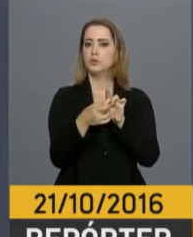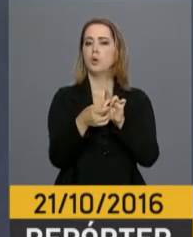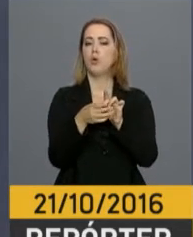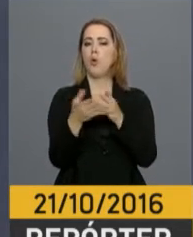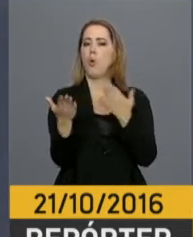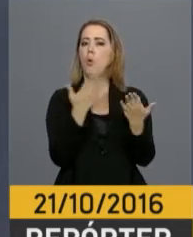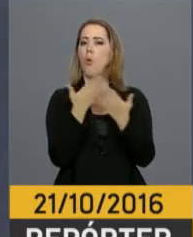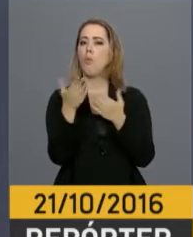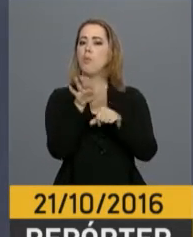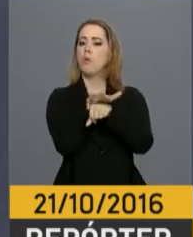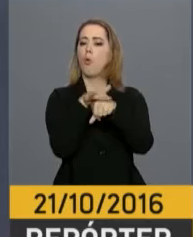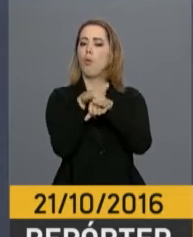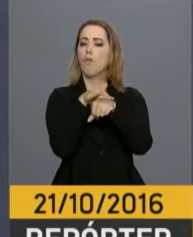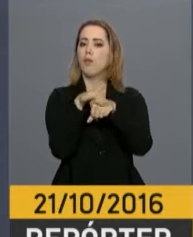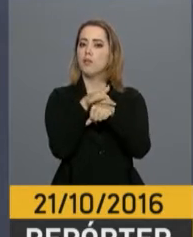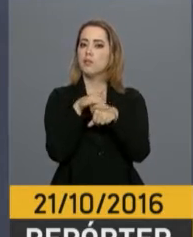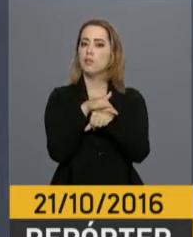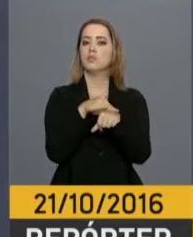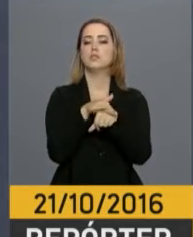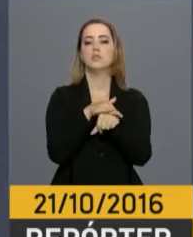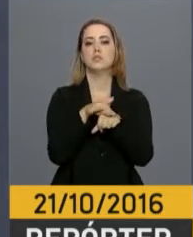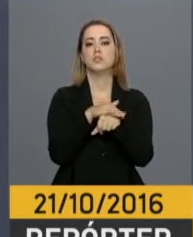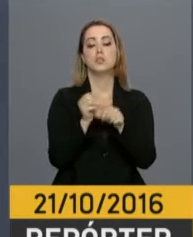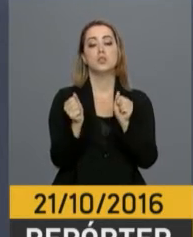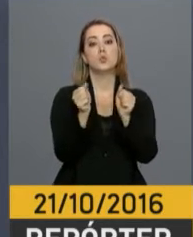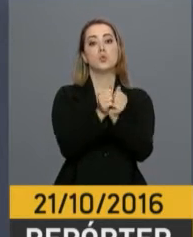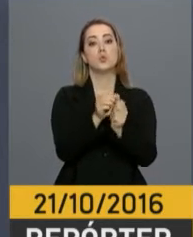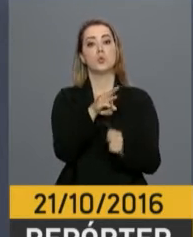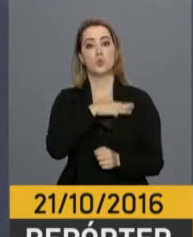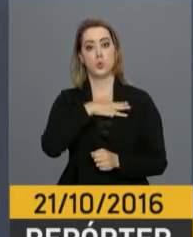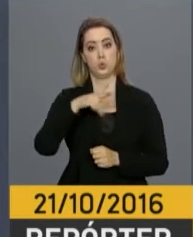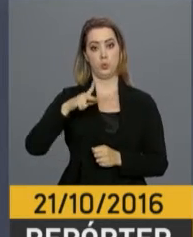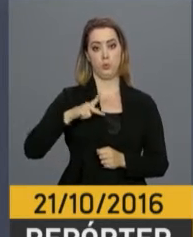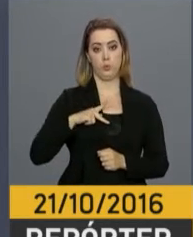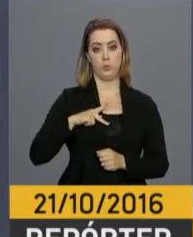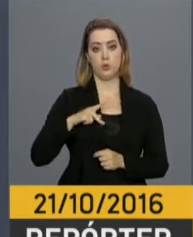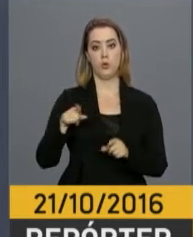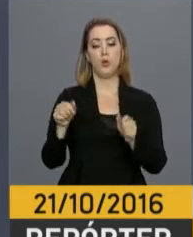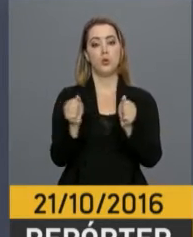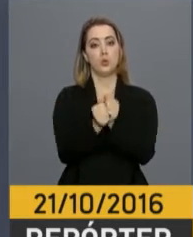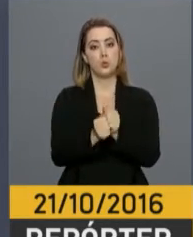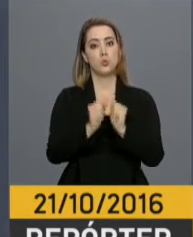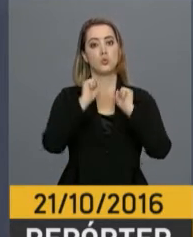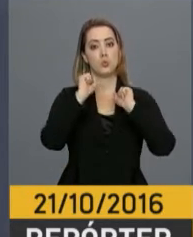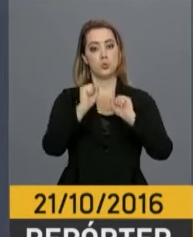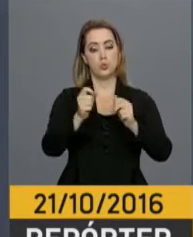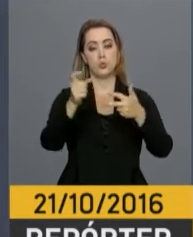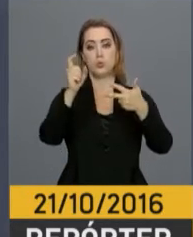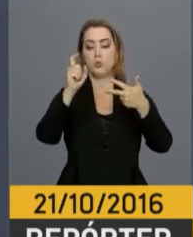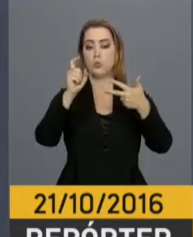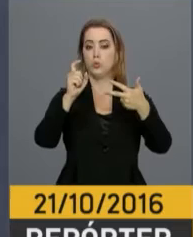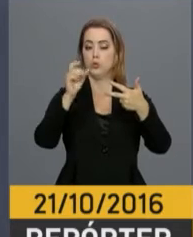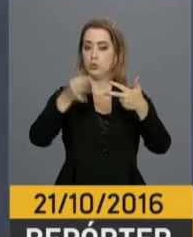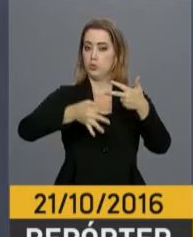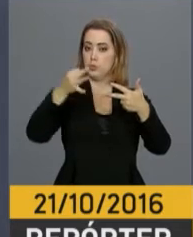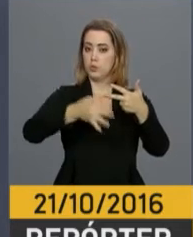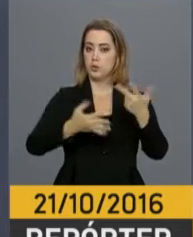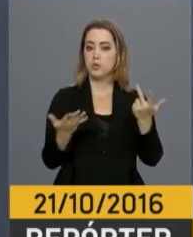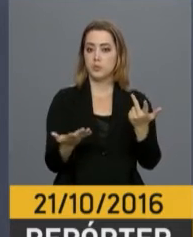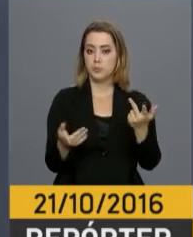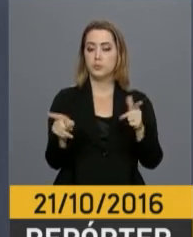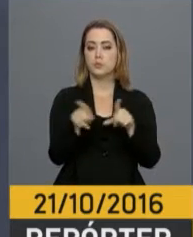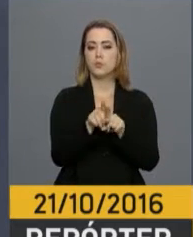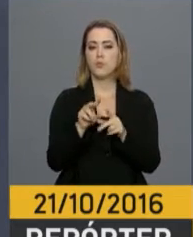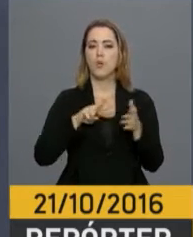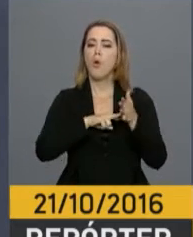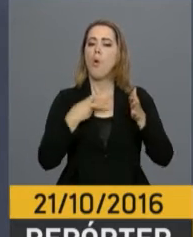subprocurador aqui, conversar com o Ministério Público, conversar com o Poder Judiciário, ou seja,